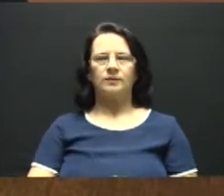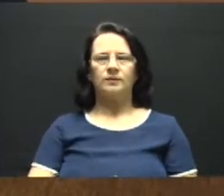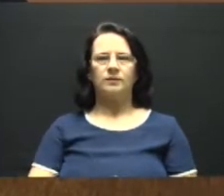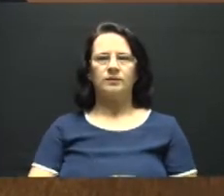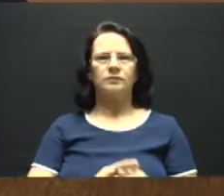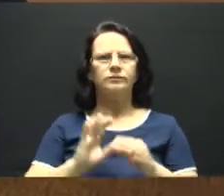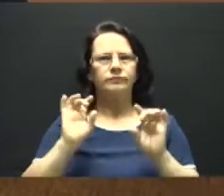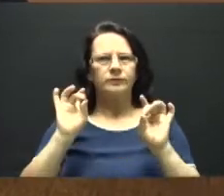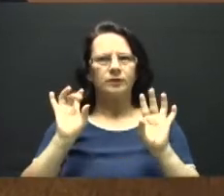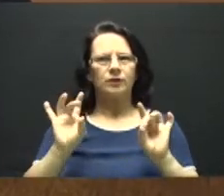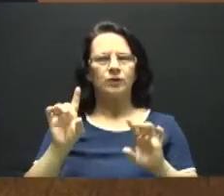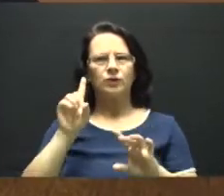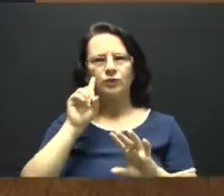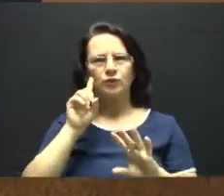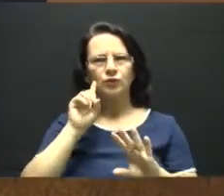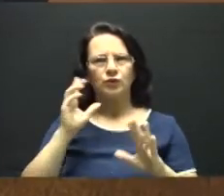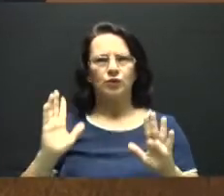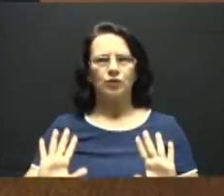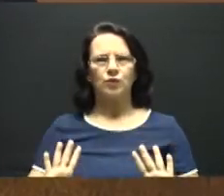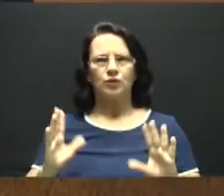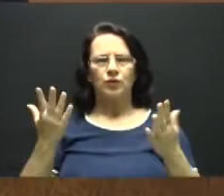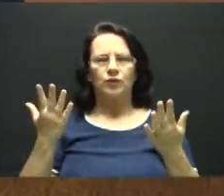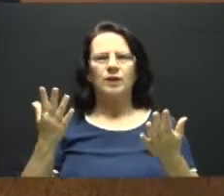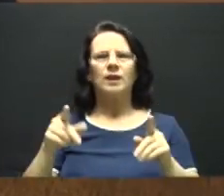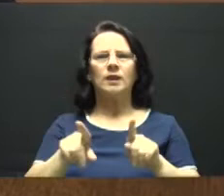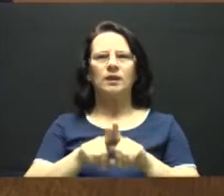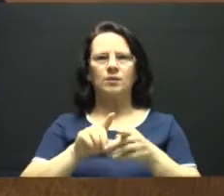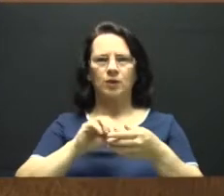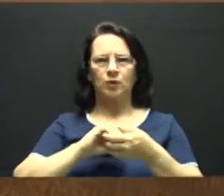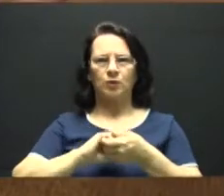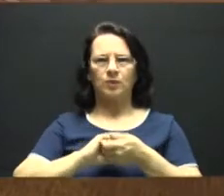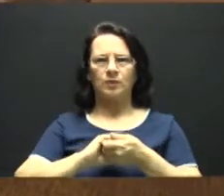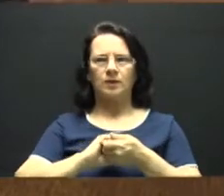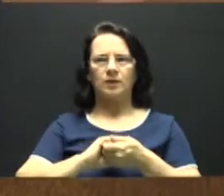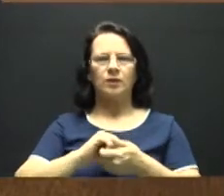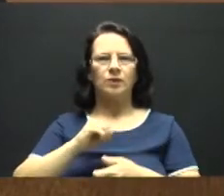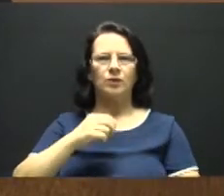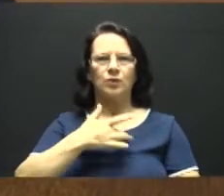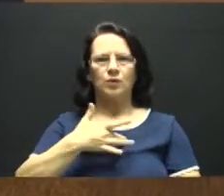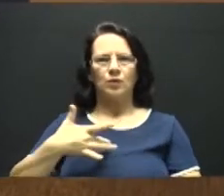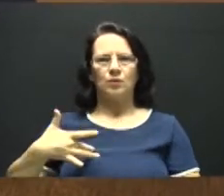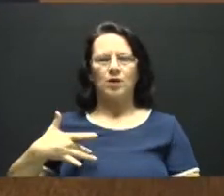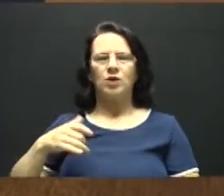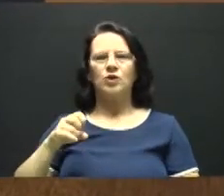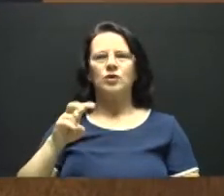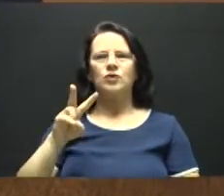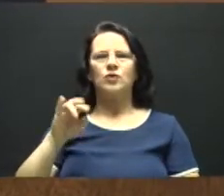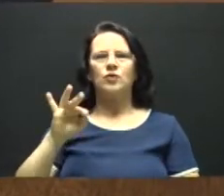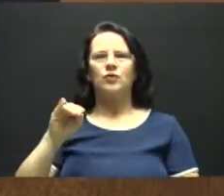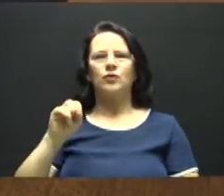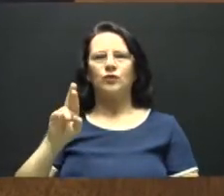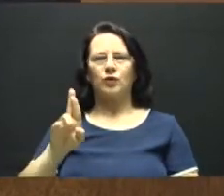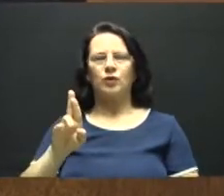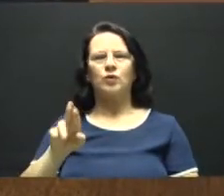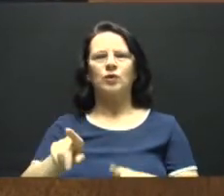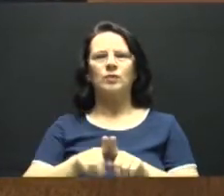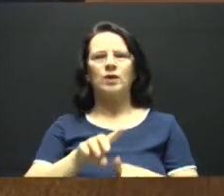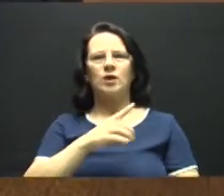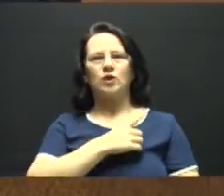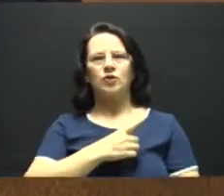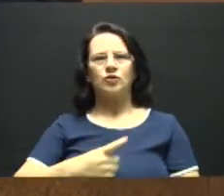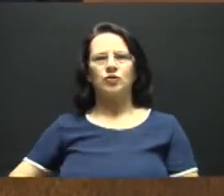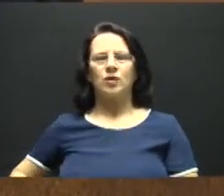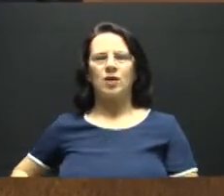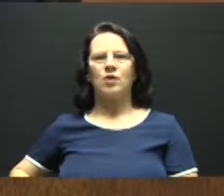dedicado a essa solenidade também cumprimentamos pastor victor de aquino valmi nosso